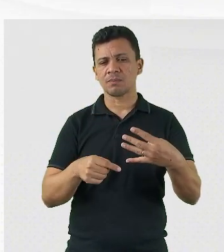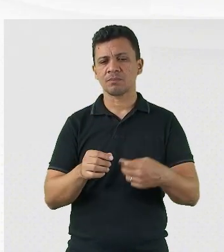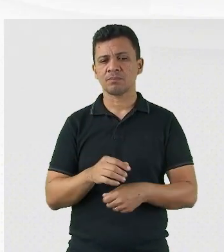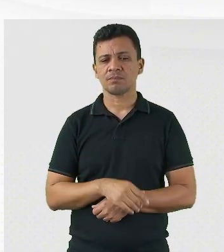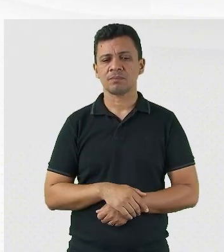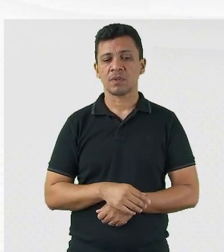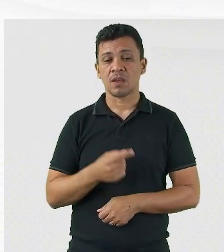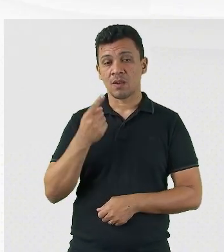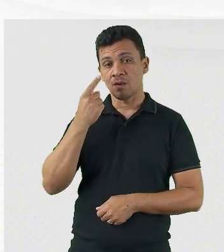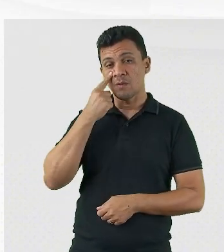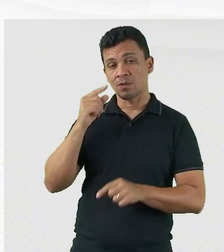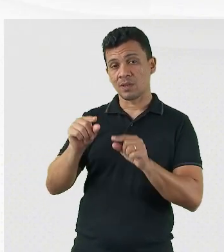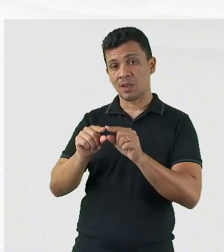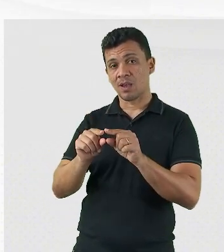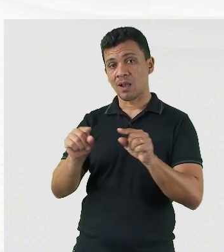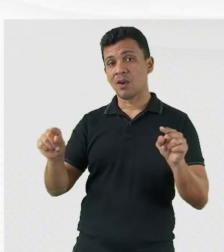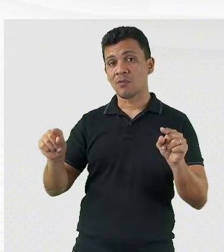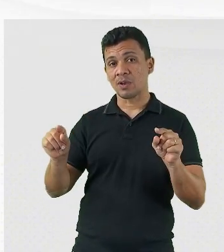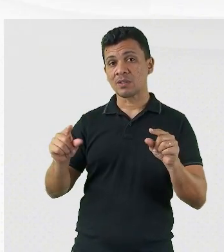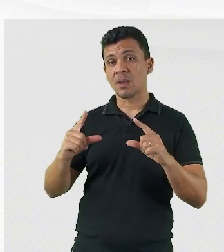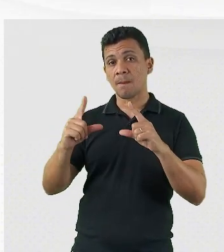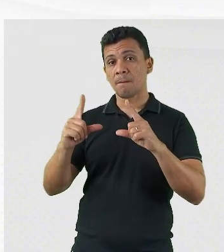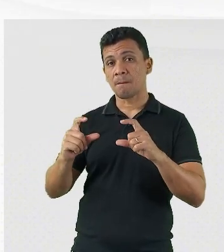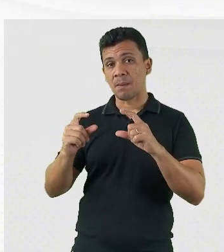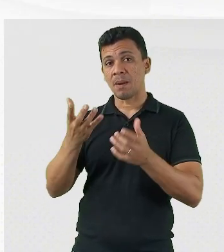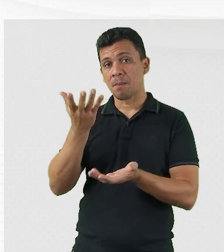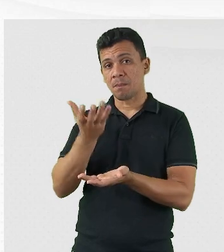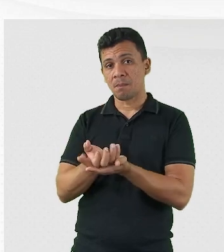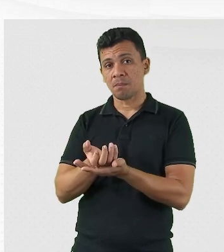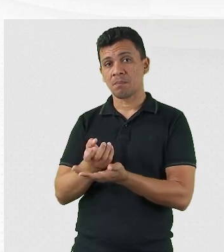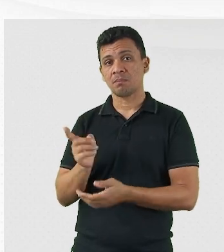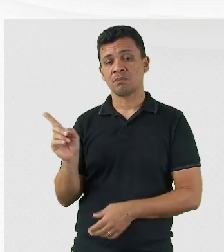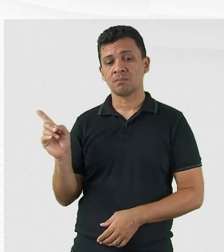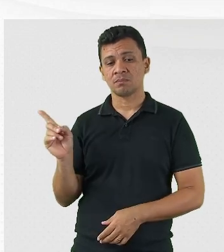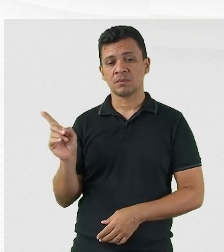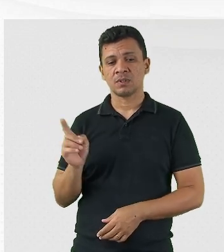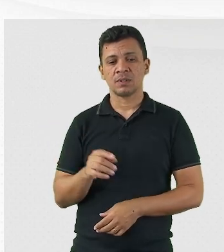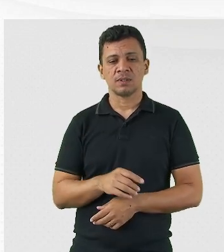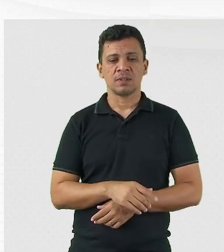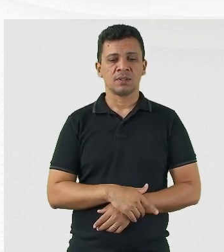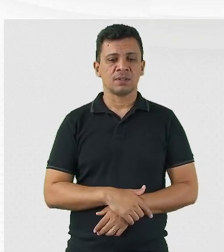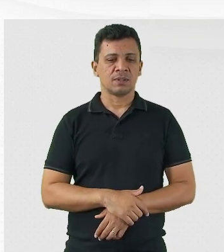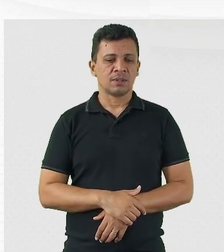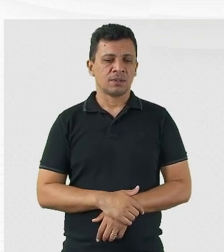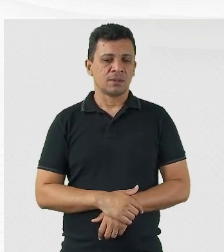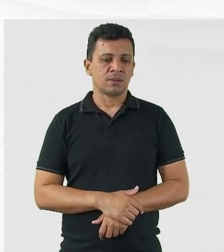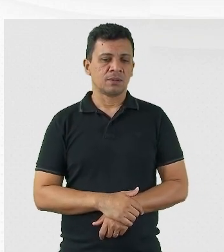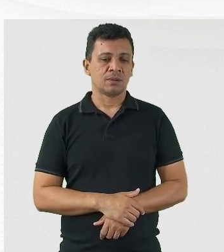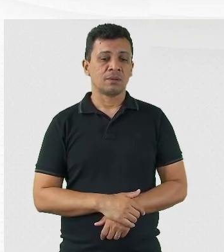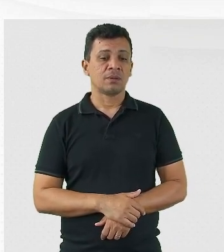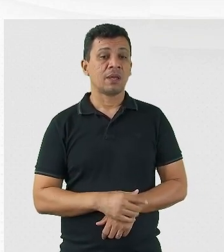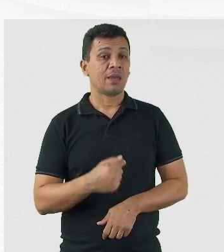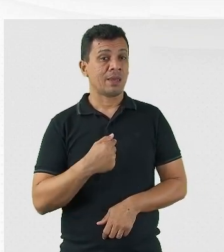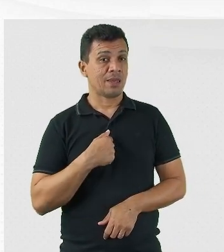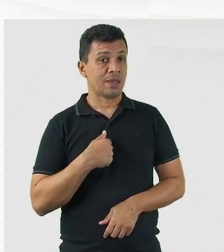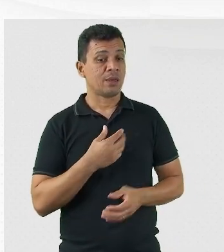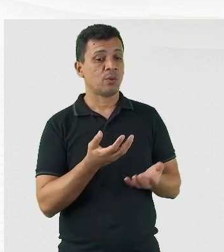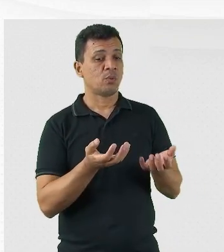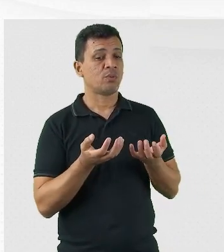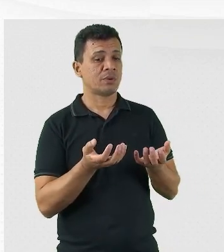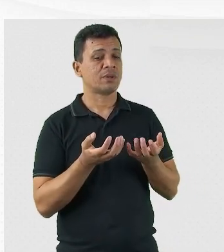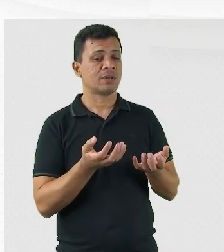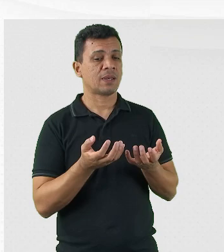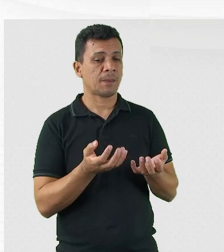a frase que foi capturada nesse recorte. I want a room. Eu quero, eu